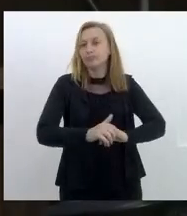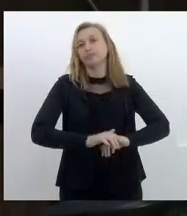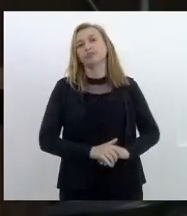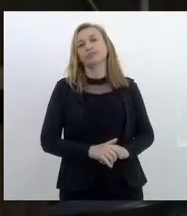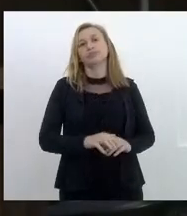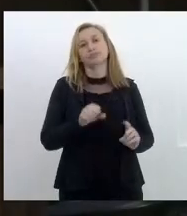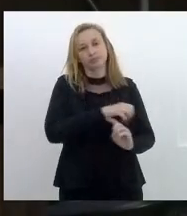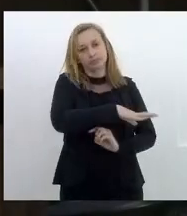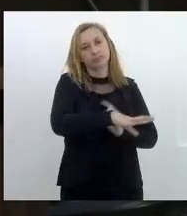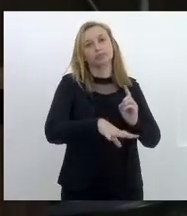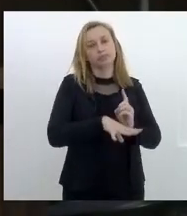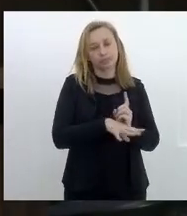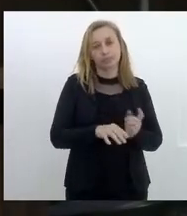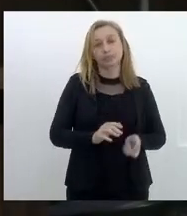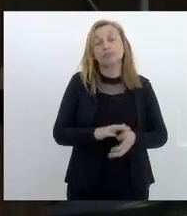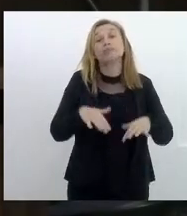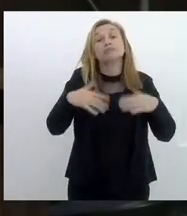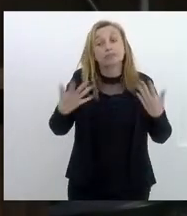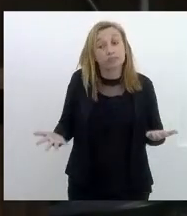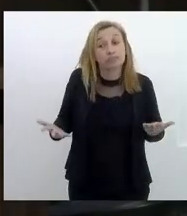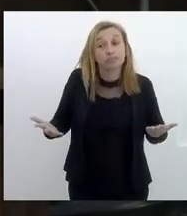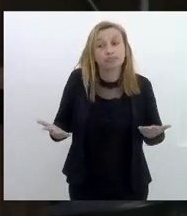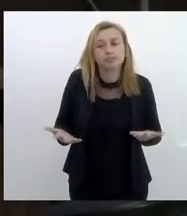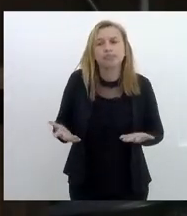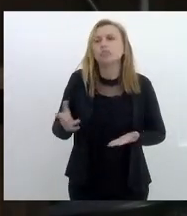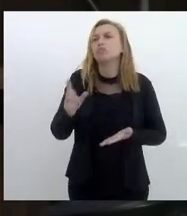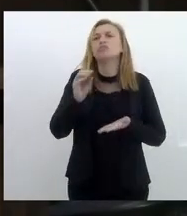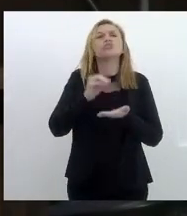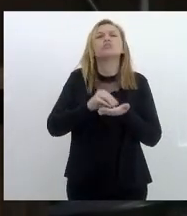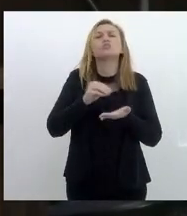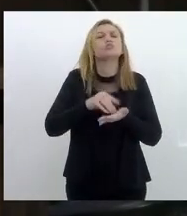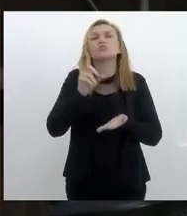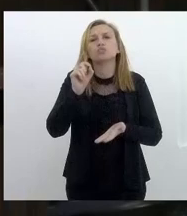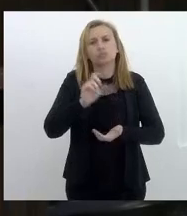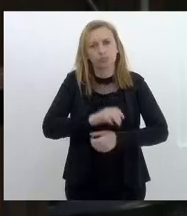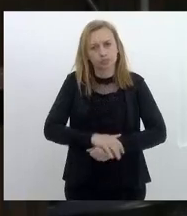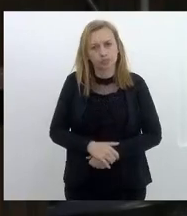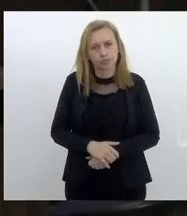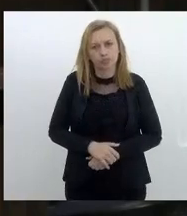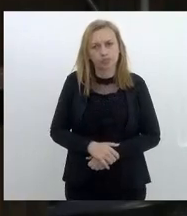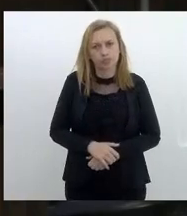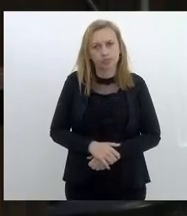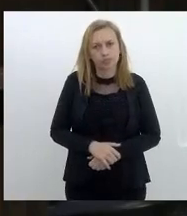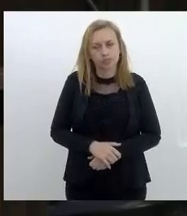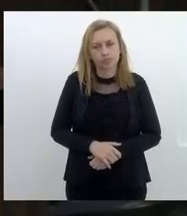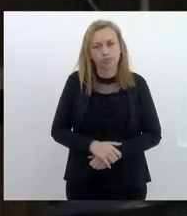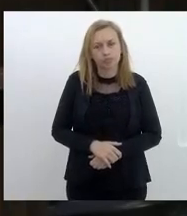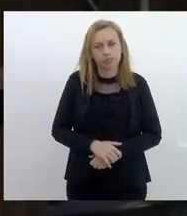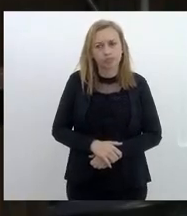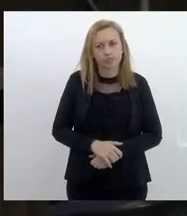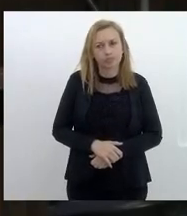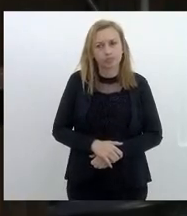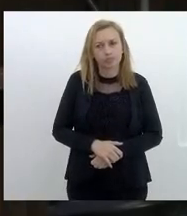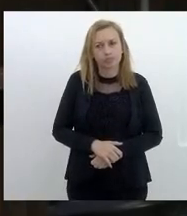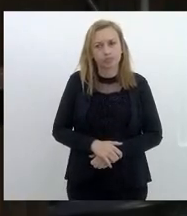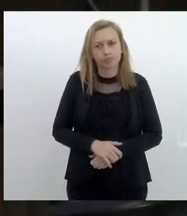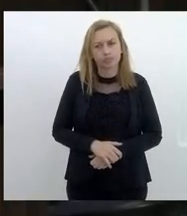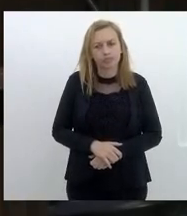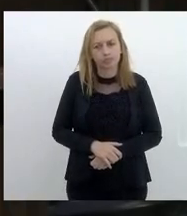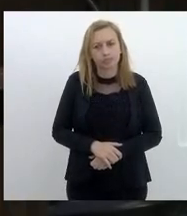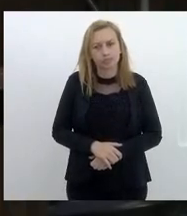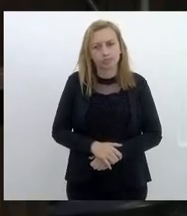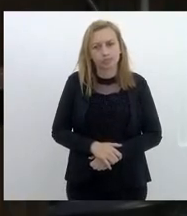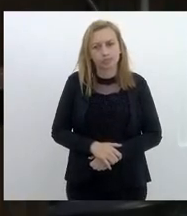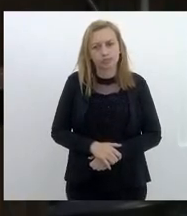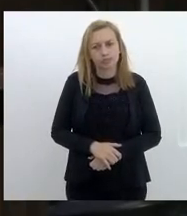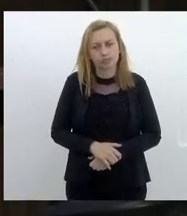sociedade o pão o que faltou é você